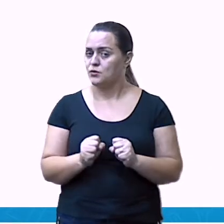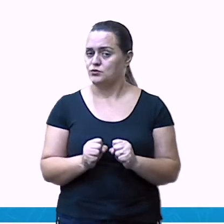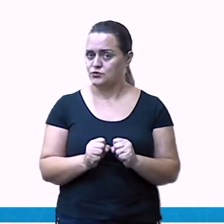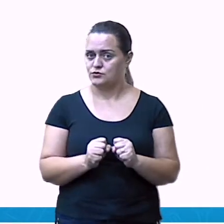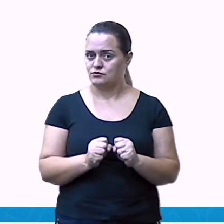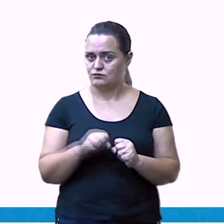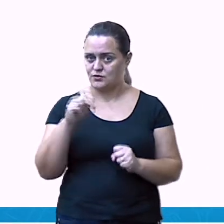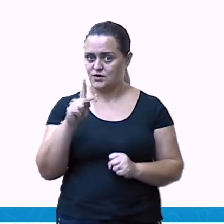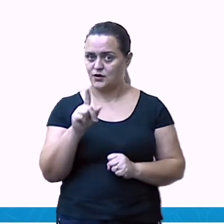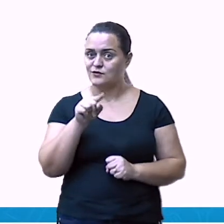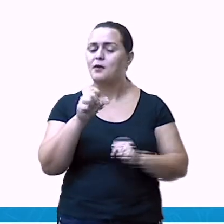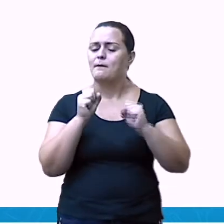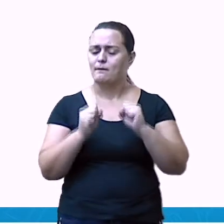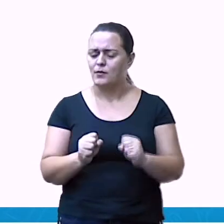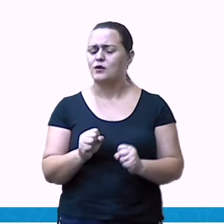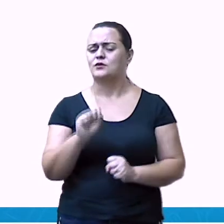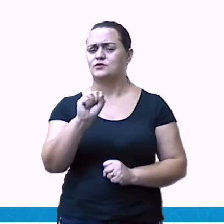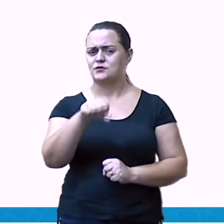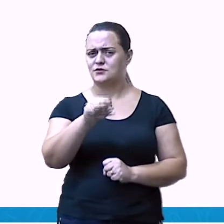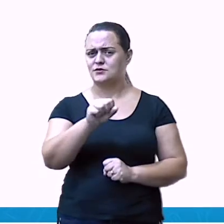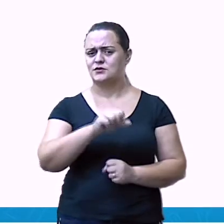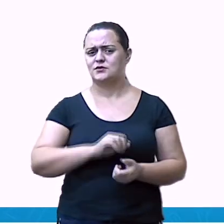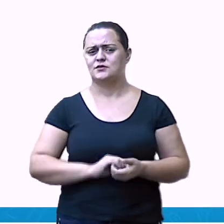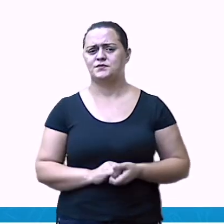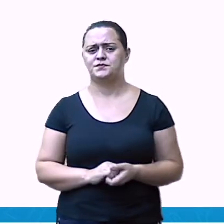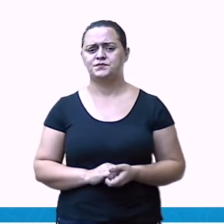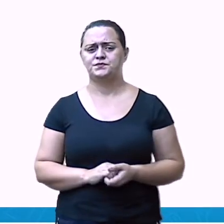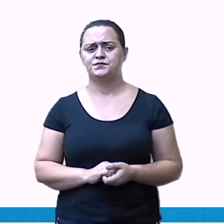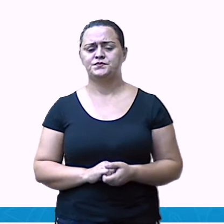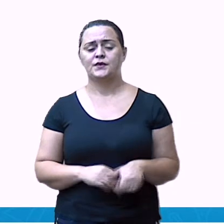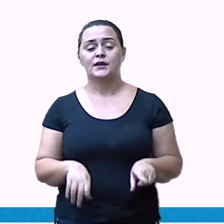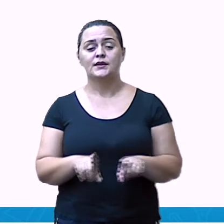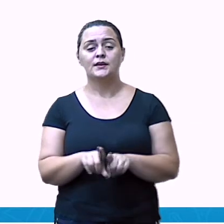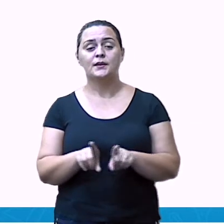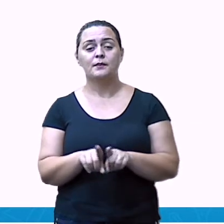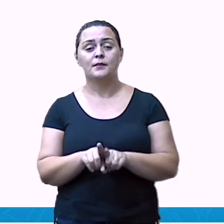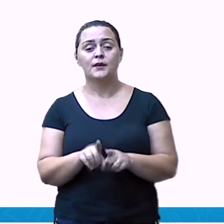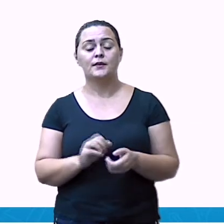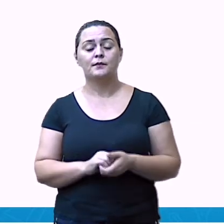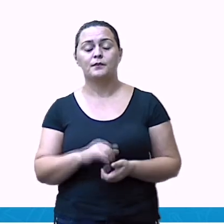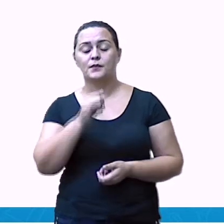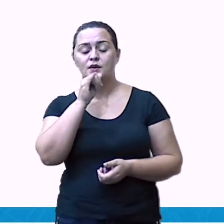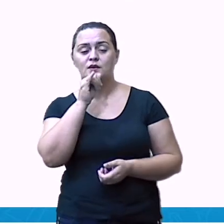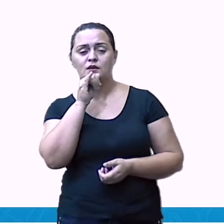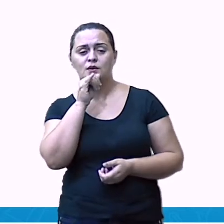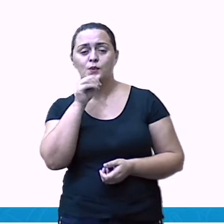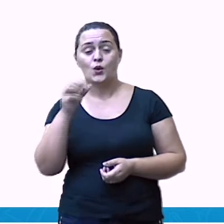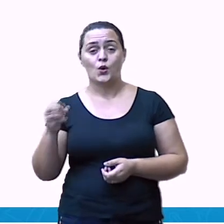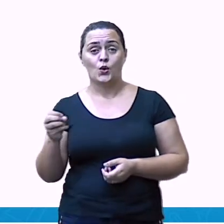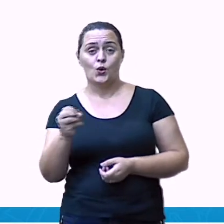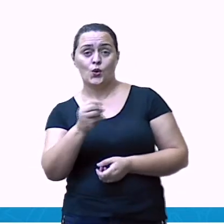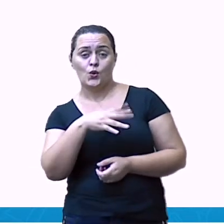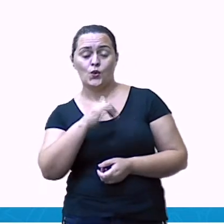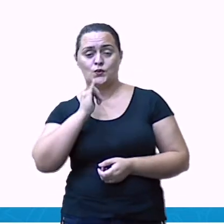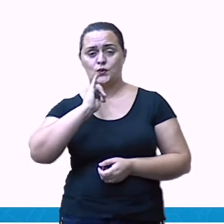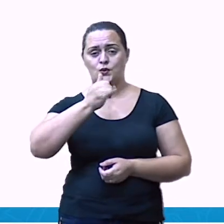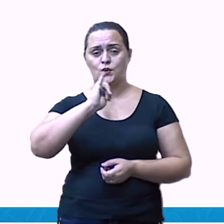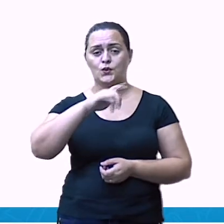A nova versão mantém elementos do conto tradicional. permitindo ao leitor